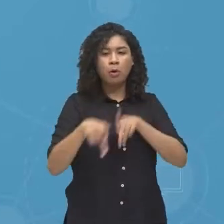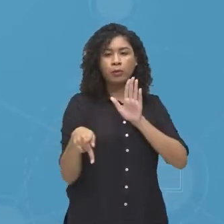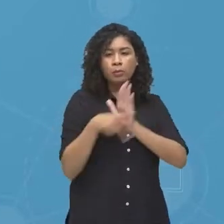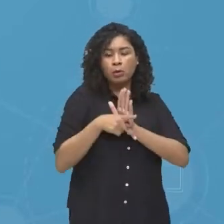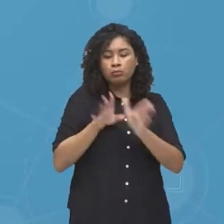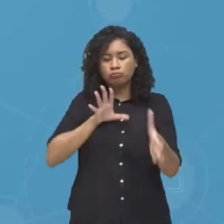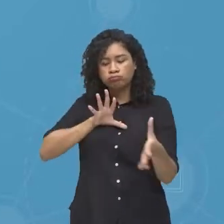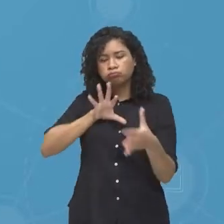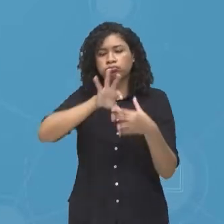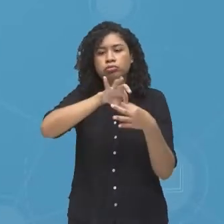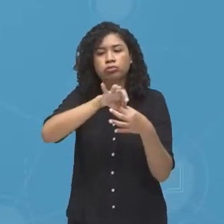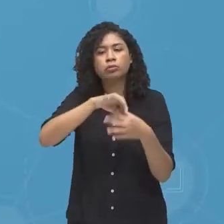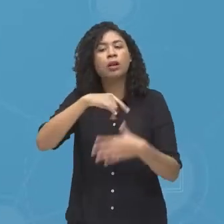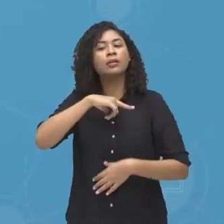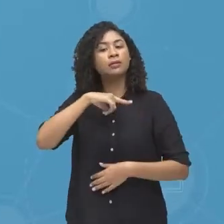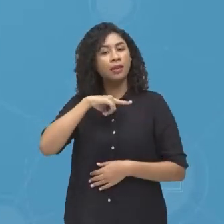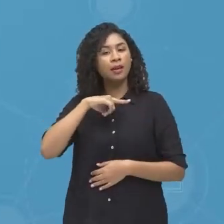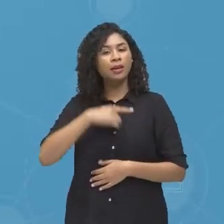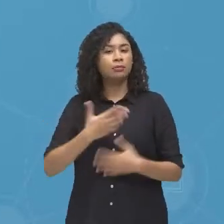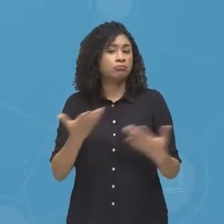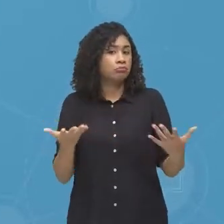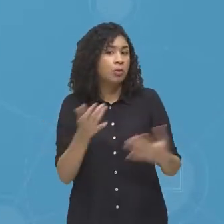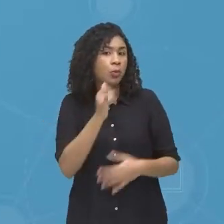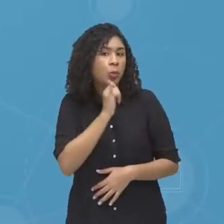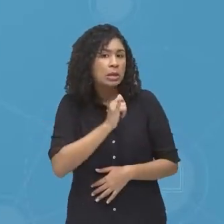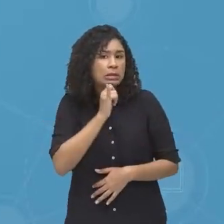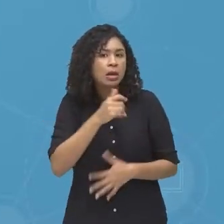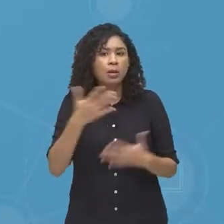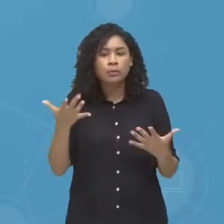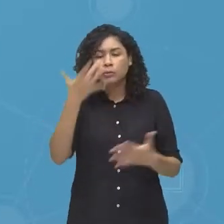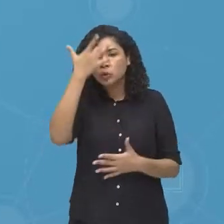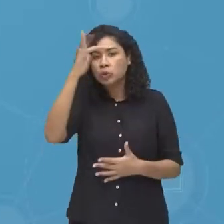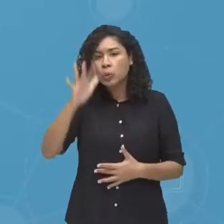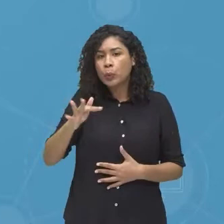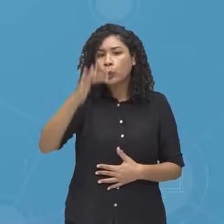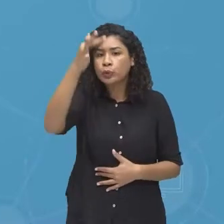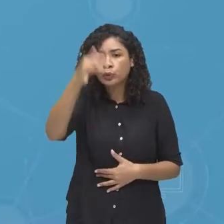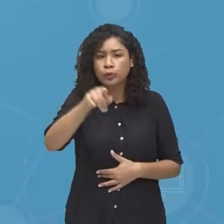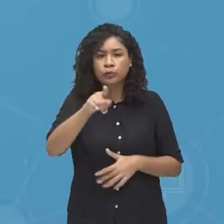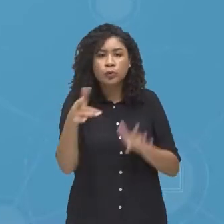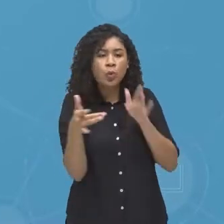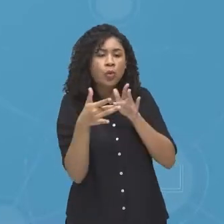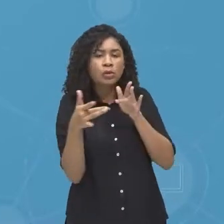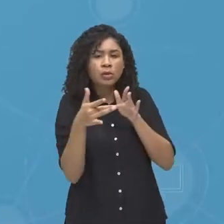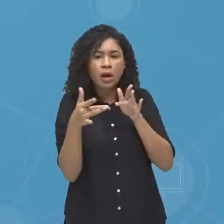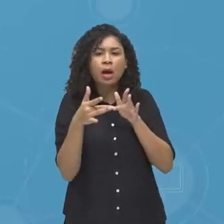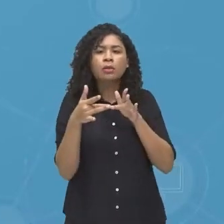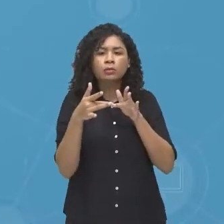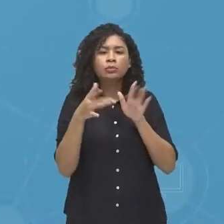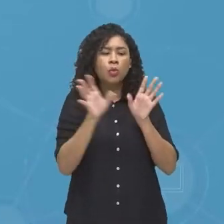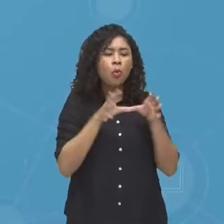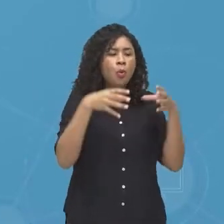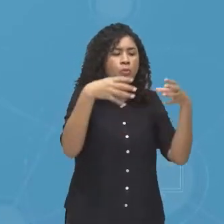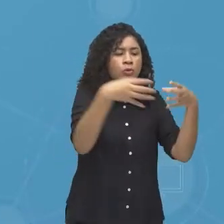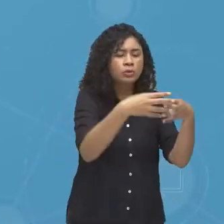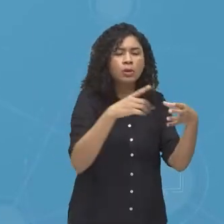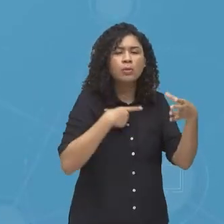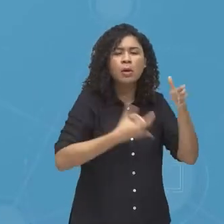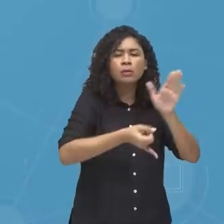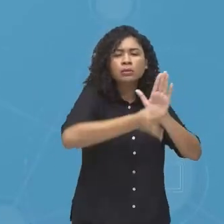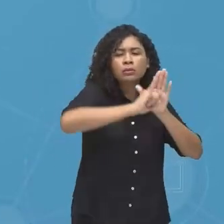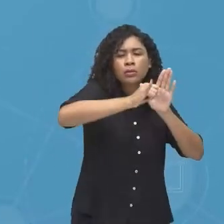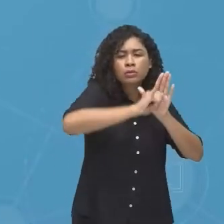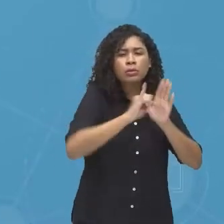Vou dar um exemplo, de repente você pode se deparar com uma comunidade que tem uma identidade muito fortemente